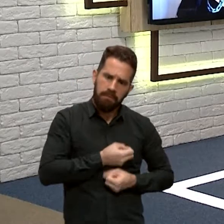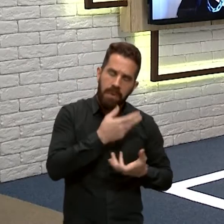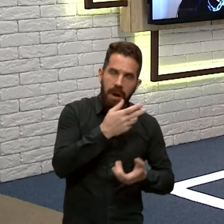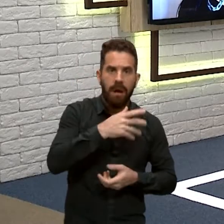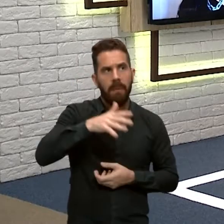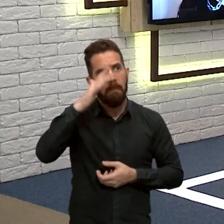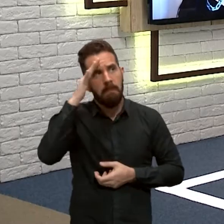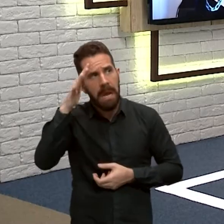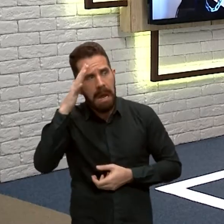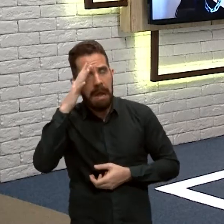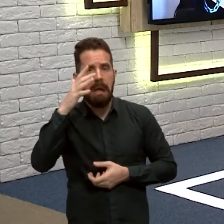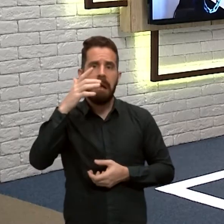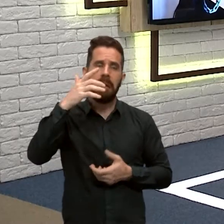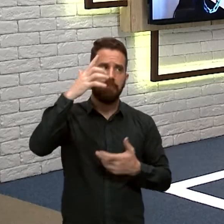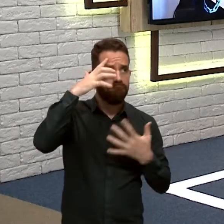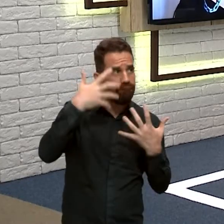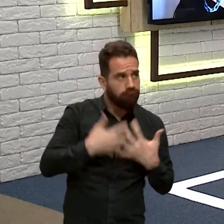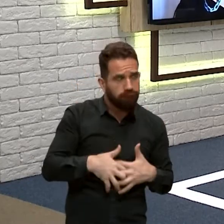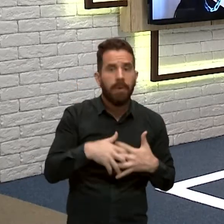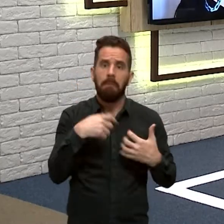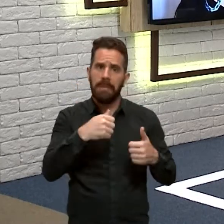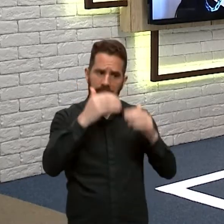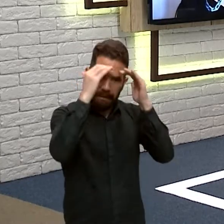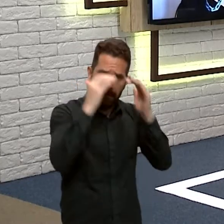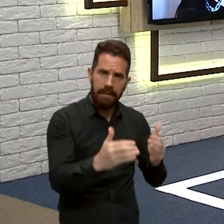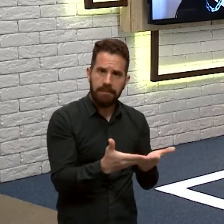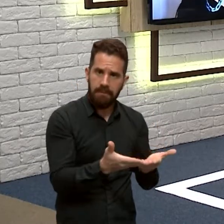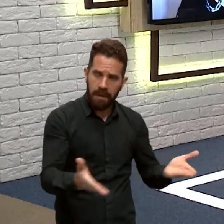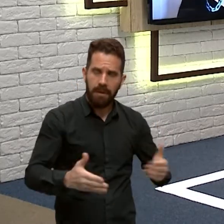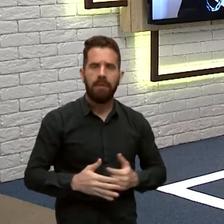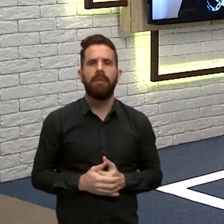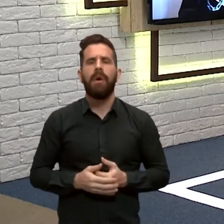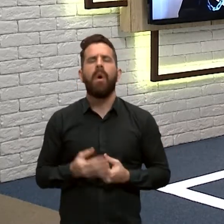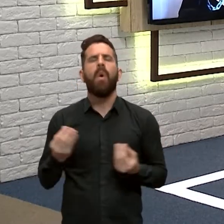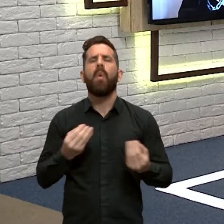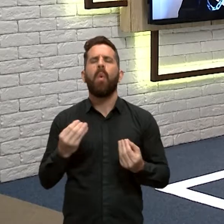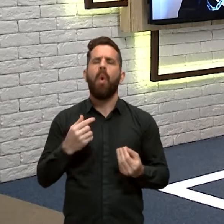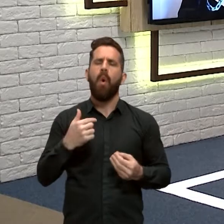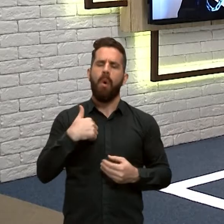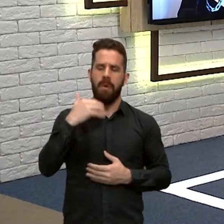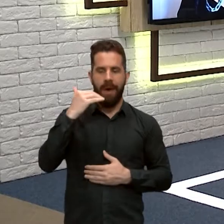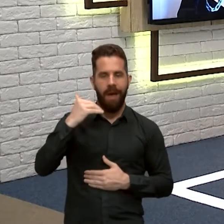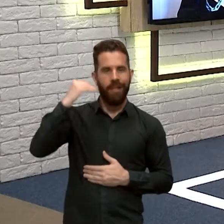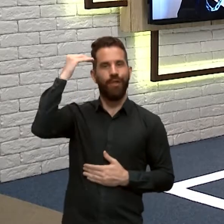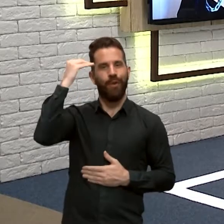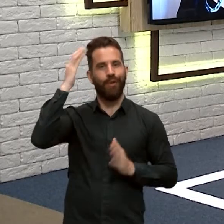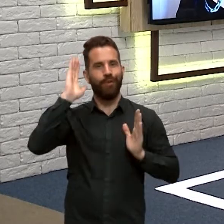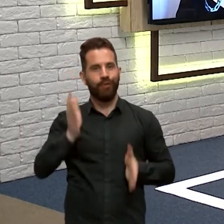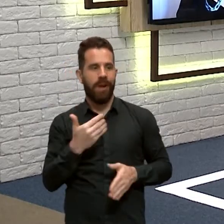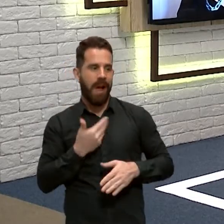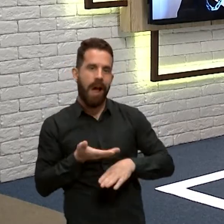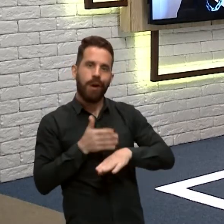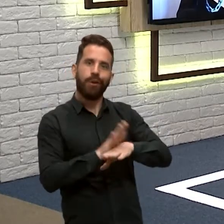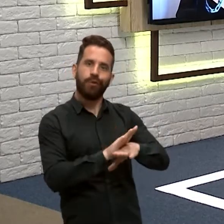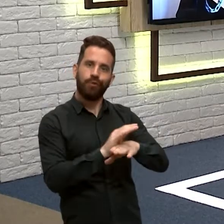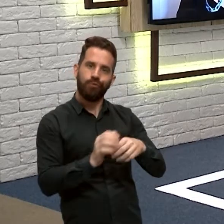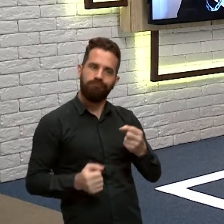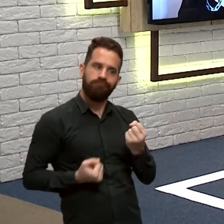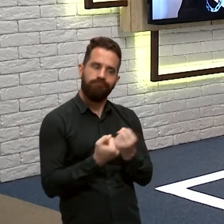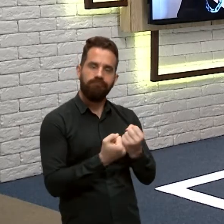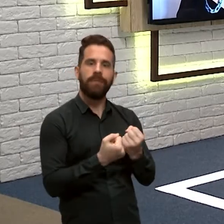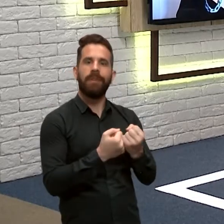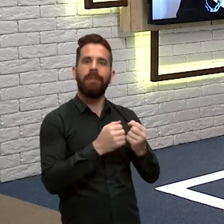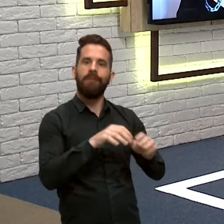respeitado. Então, como contribuir com esse processo de formação, né? Como que o adulto deve pensar esse processo de formação da